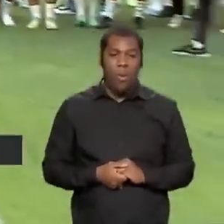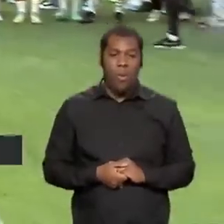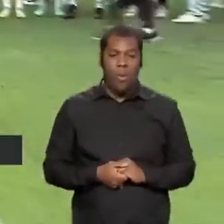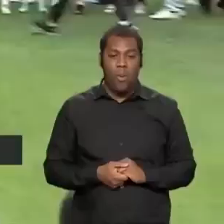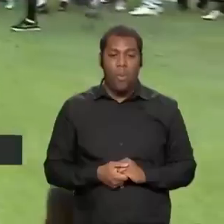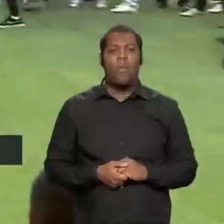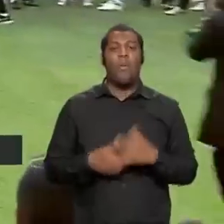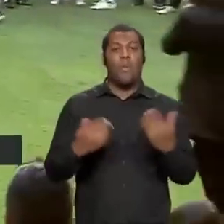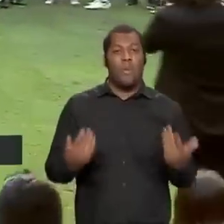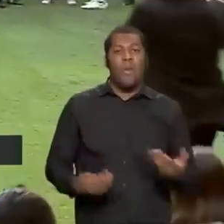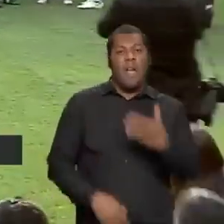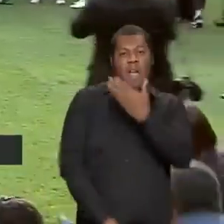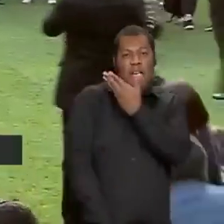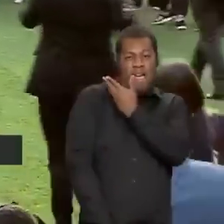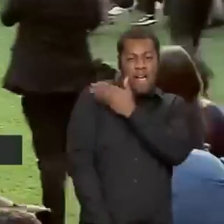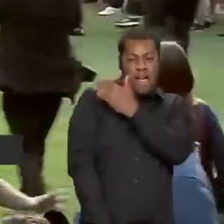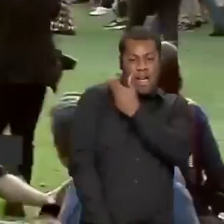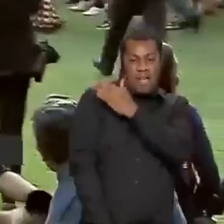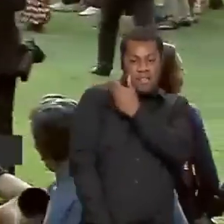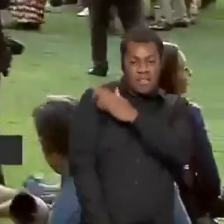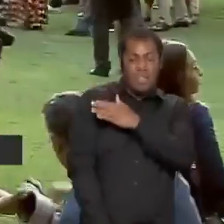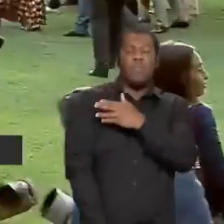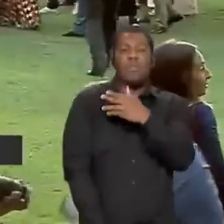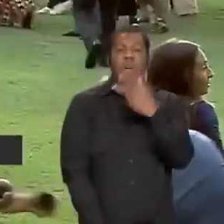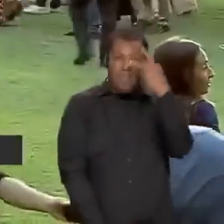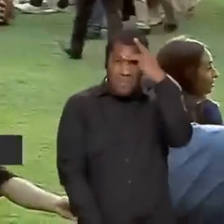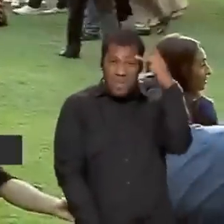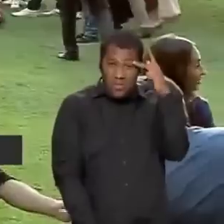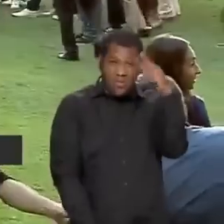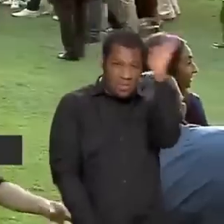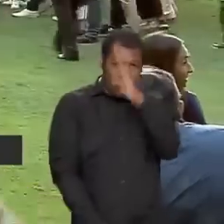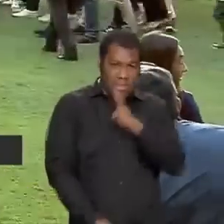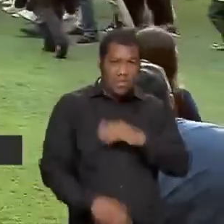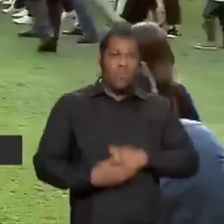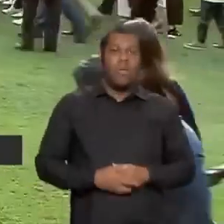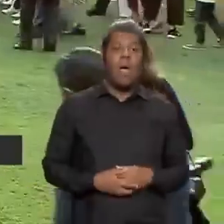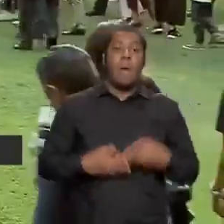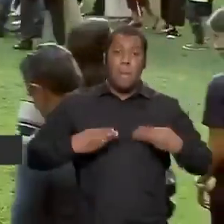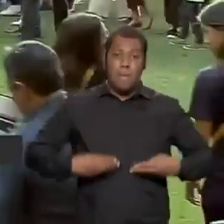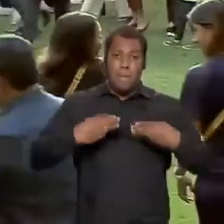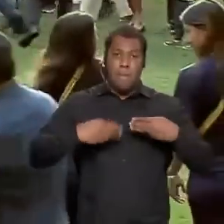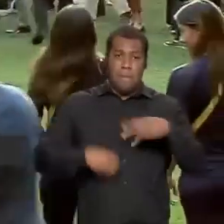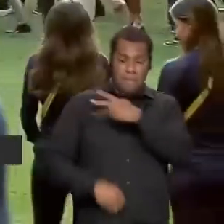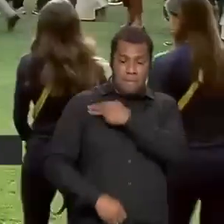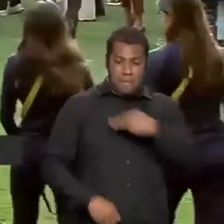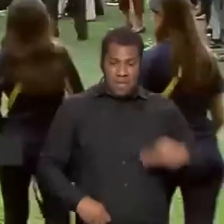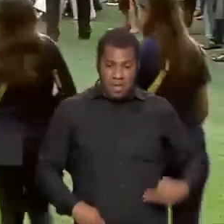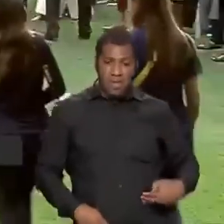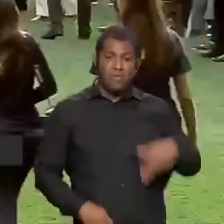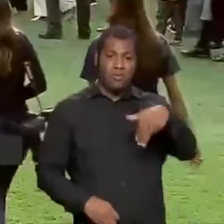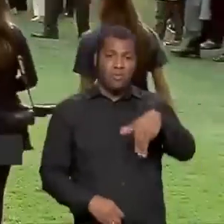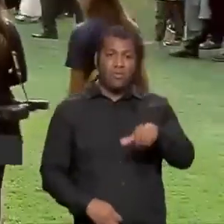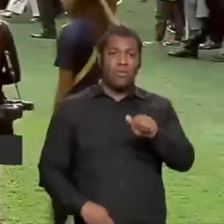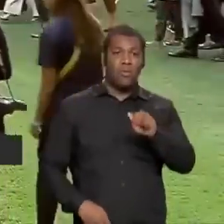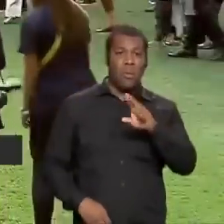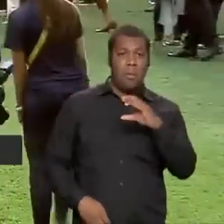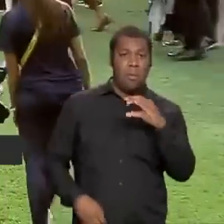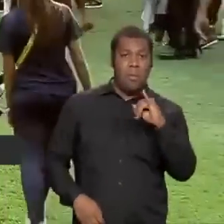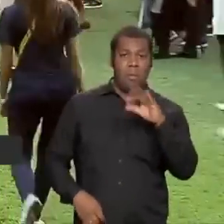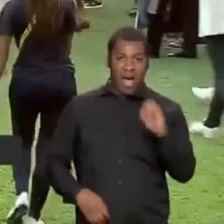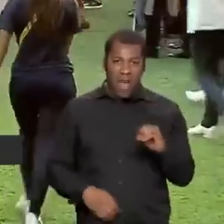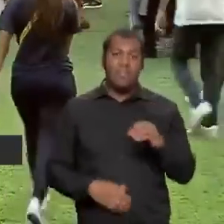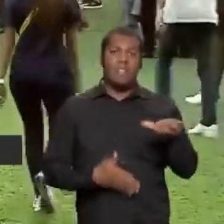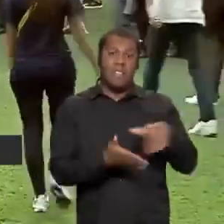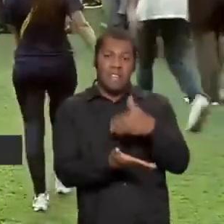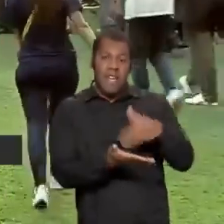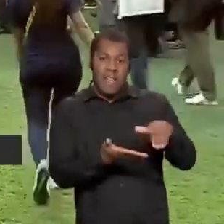de racismo que envolvem jogadores brasileiros. O ministro Márcio Macedo também está presente, ministro da Secretaria-Geral de